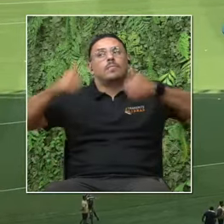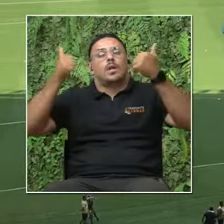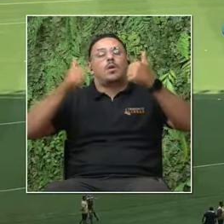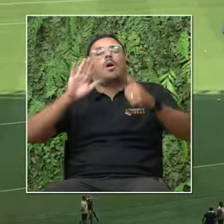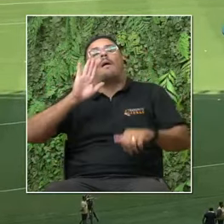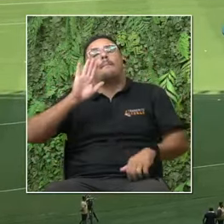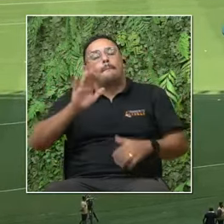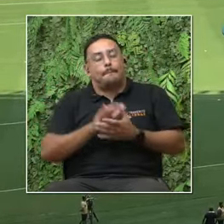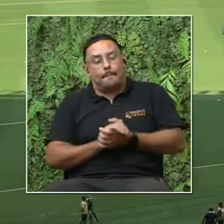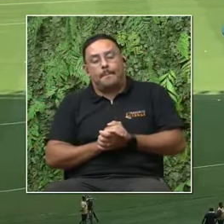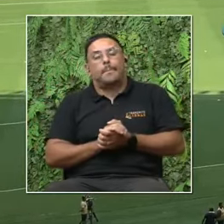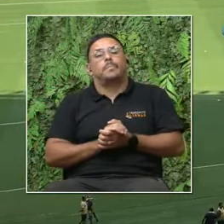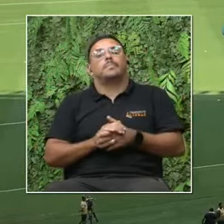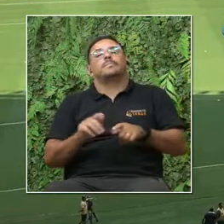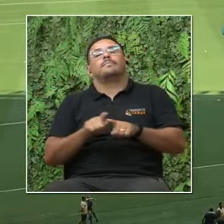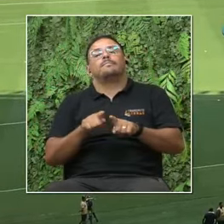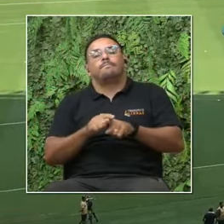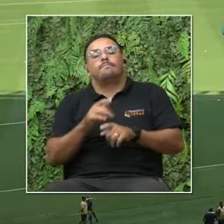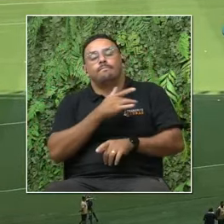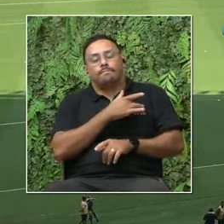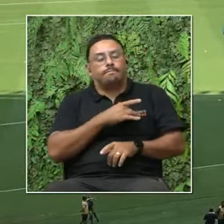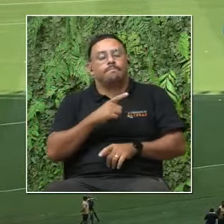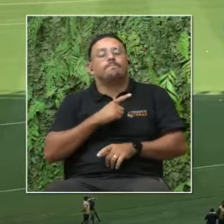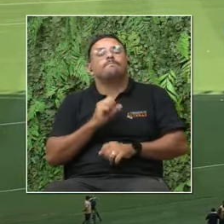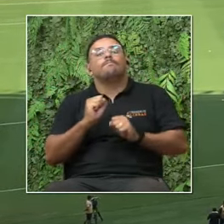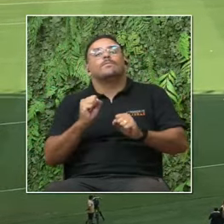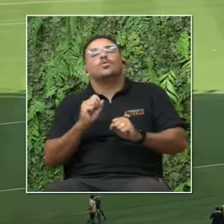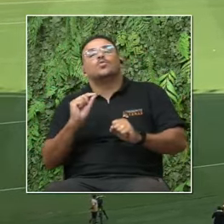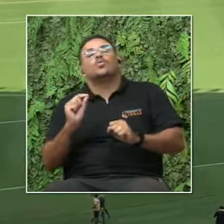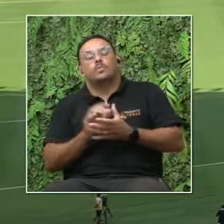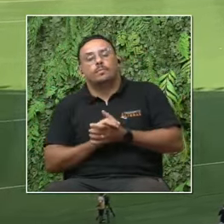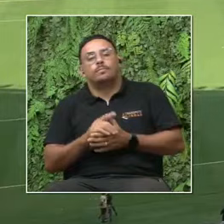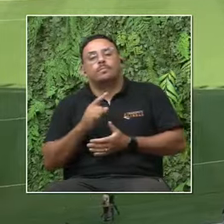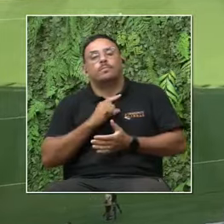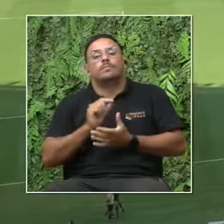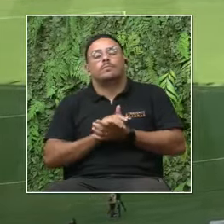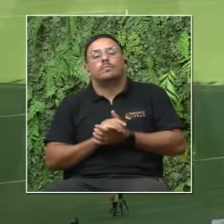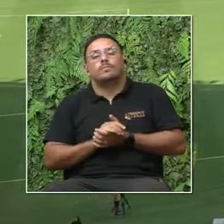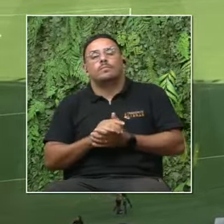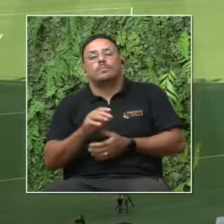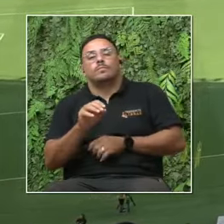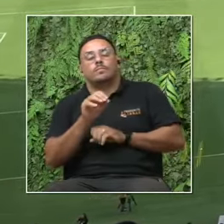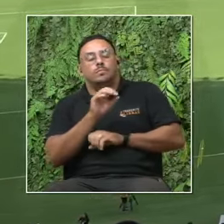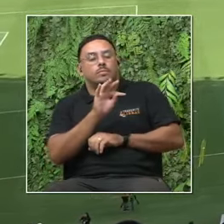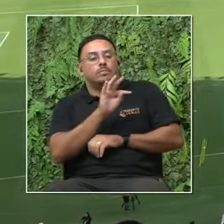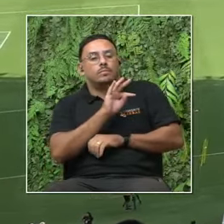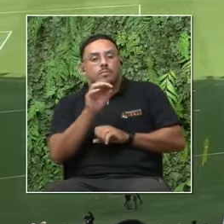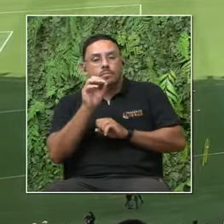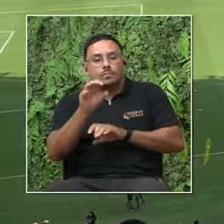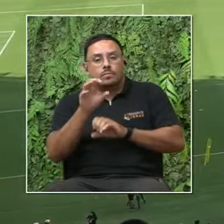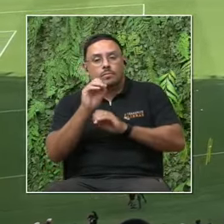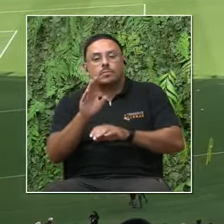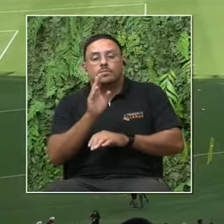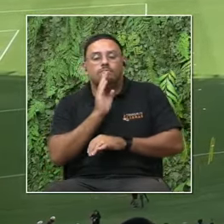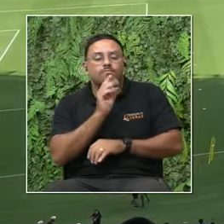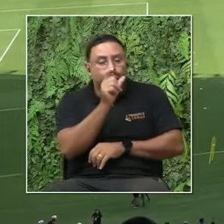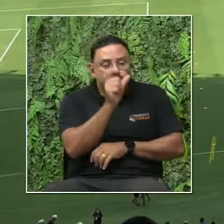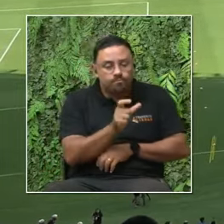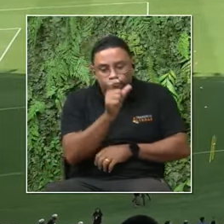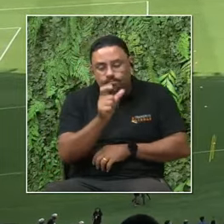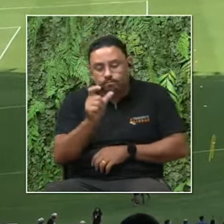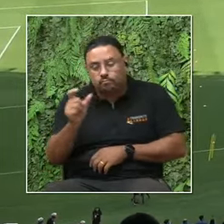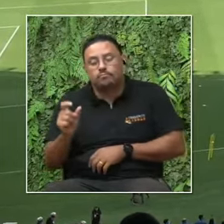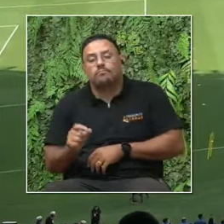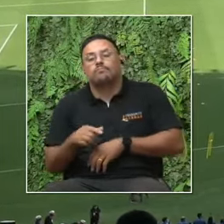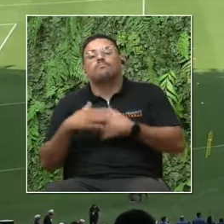porém o Cruzeiro tem uma vantagem que o Atlético não tem o Cruzeiro ele tem um técnico que conhece muito melhor o seu elenco do que